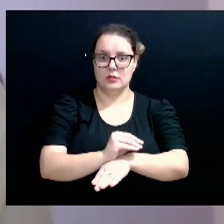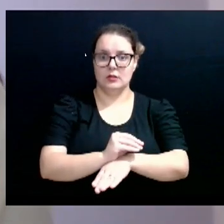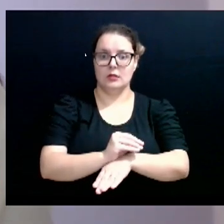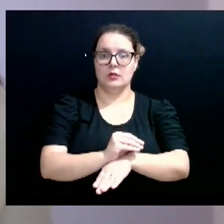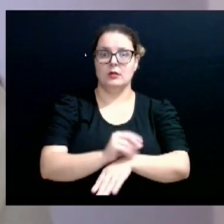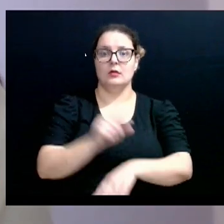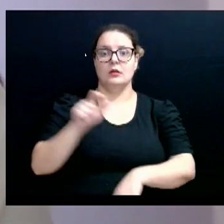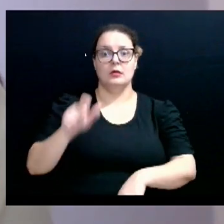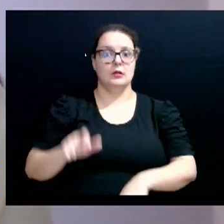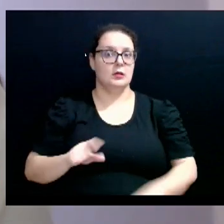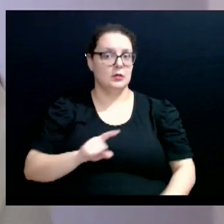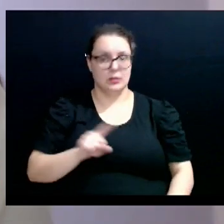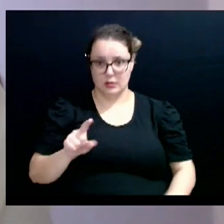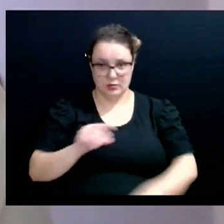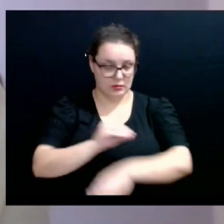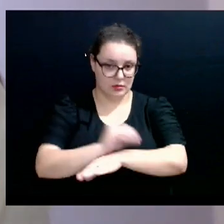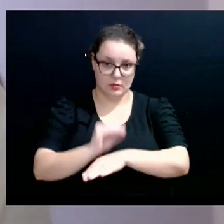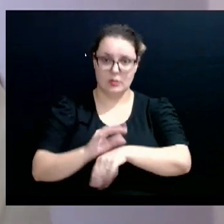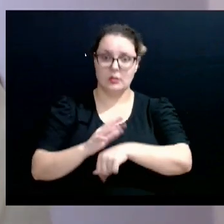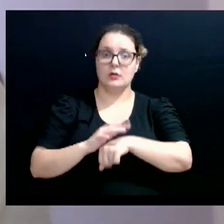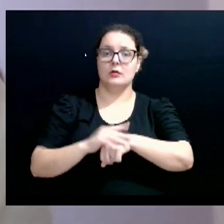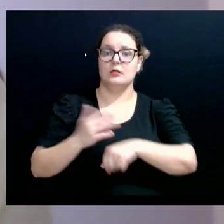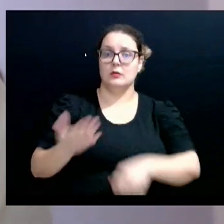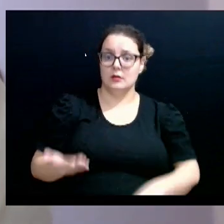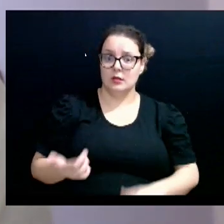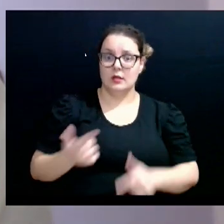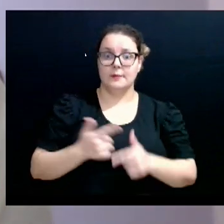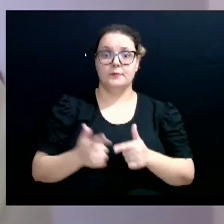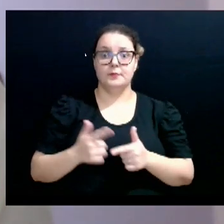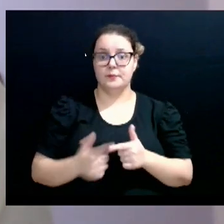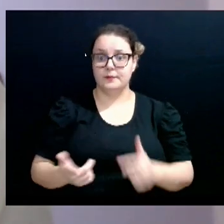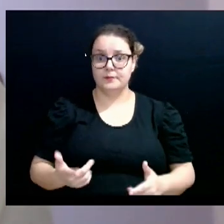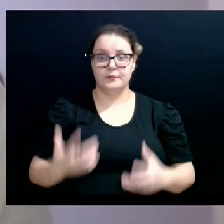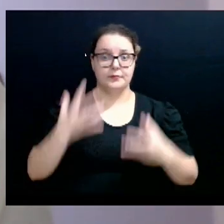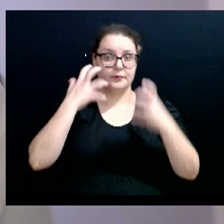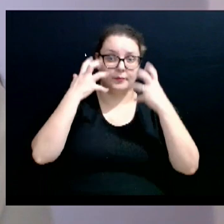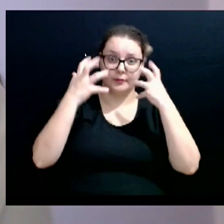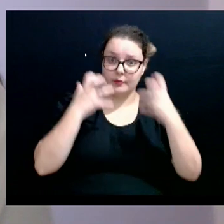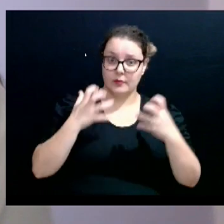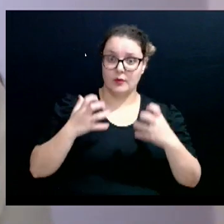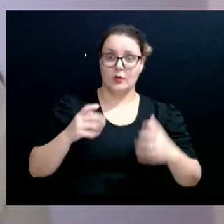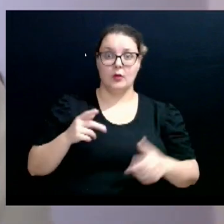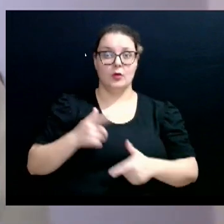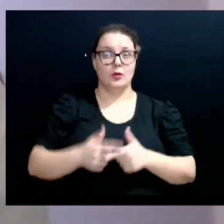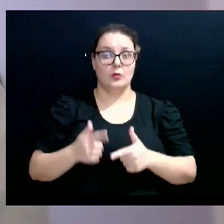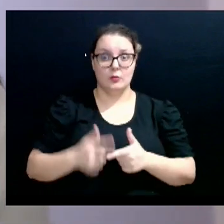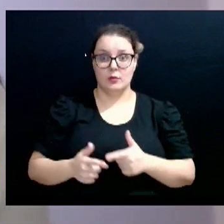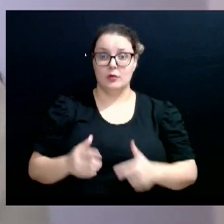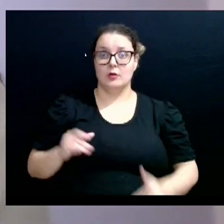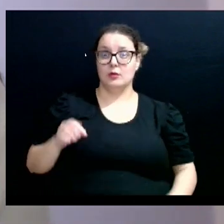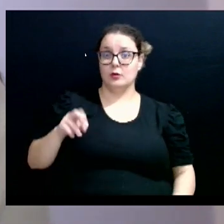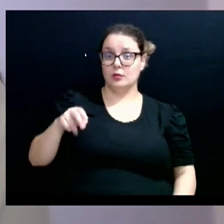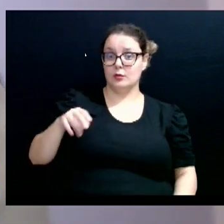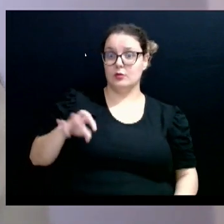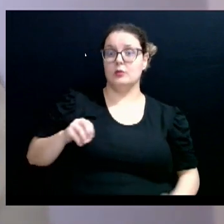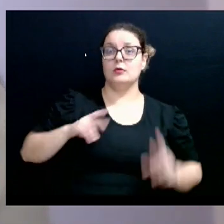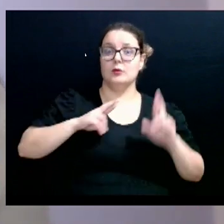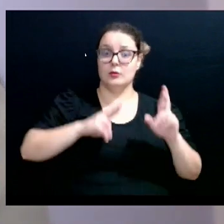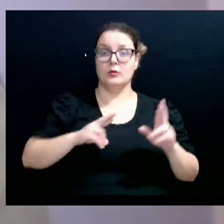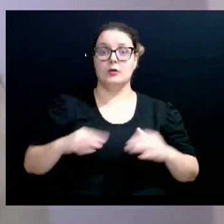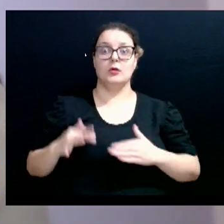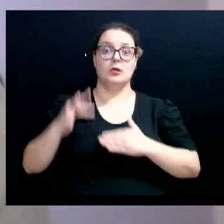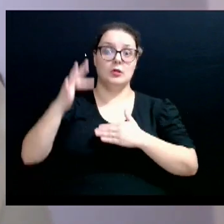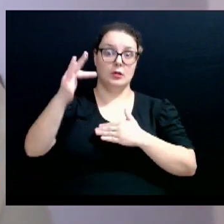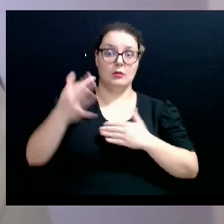ele vai ter problemas, às vezes, de estresse, problemas crônicos de sono. Então, isso, lá na frente, como que ele vai